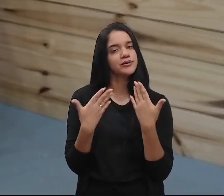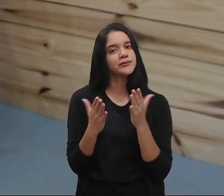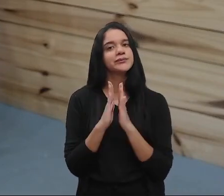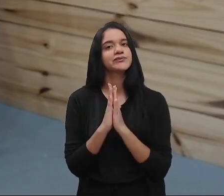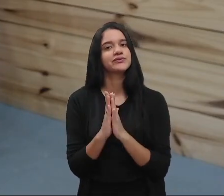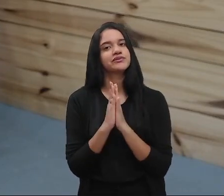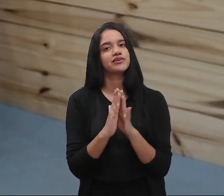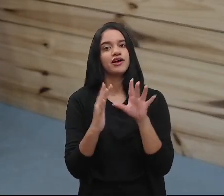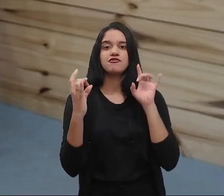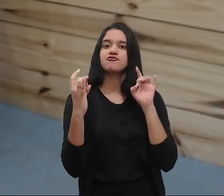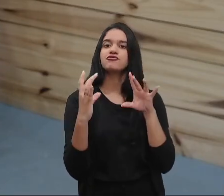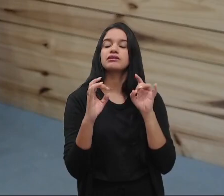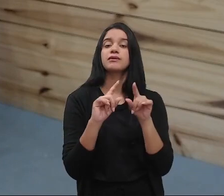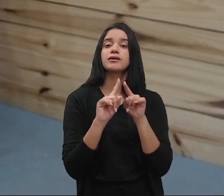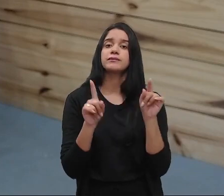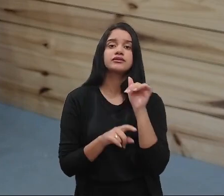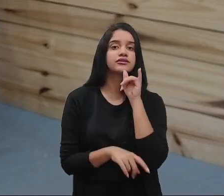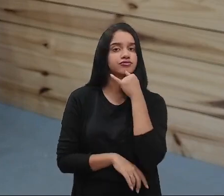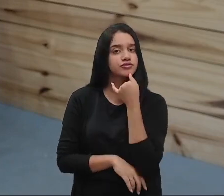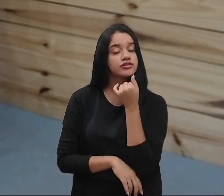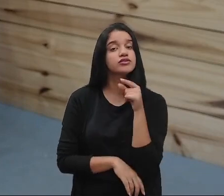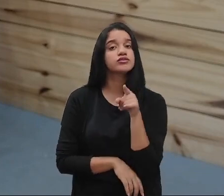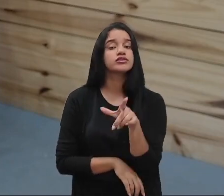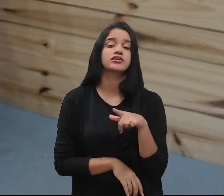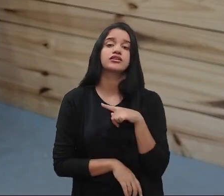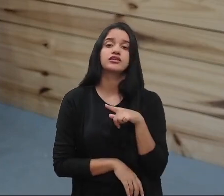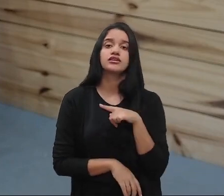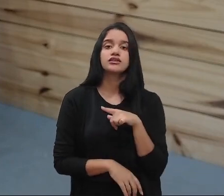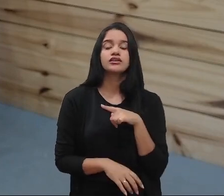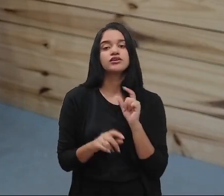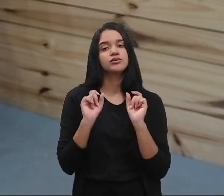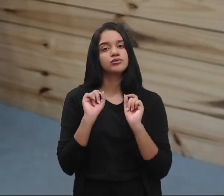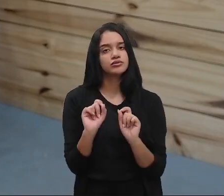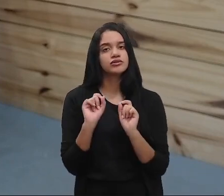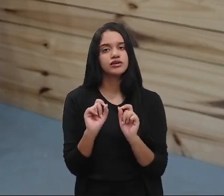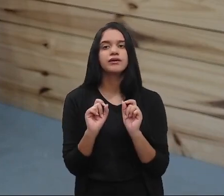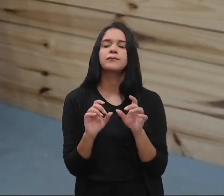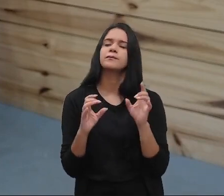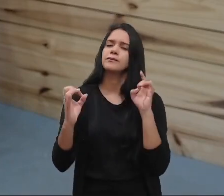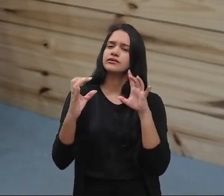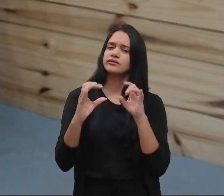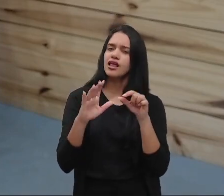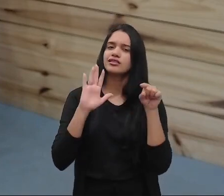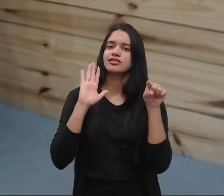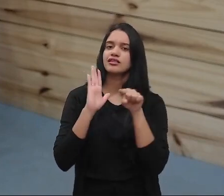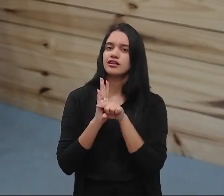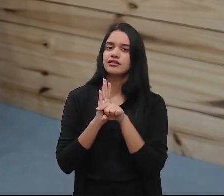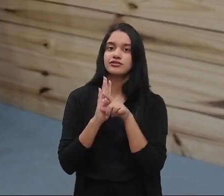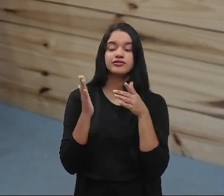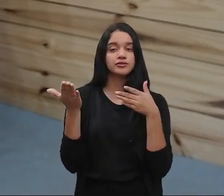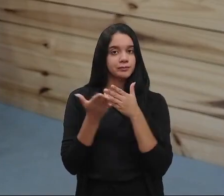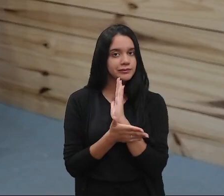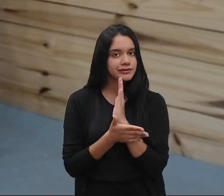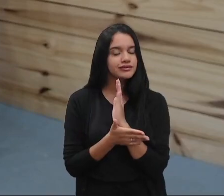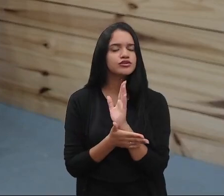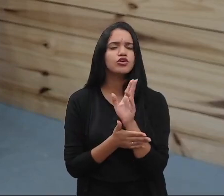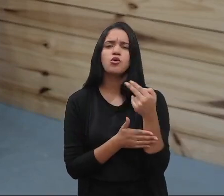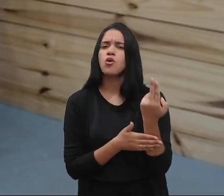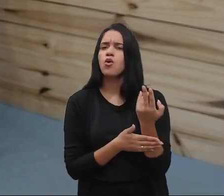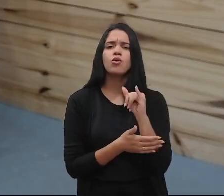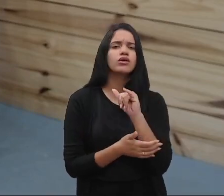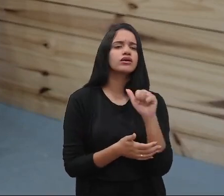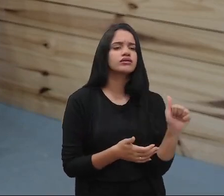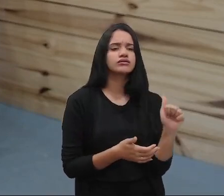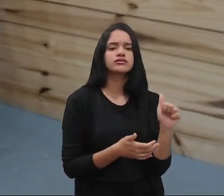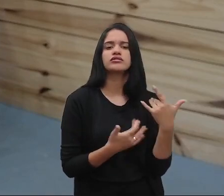feedback. Infelizmente, você tem que ter esse peso, mas dê o feedback negativo referente a não passar. Ou deixa a inteligência